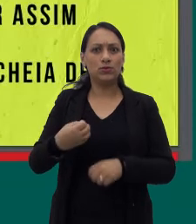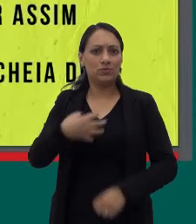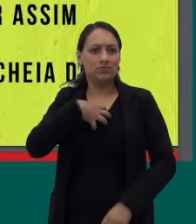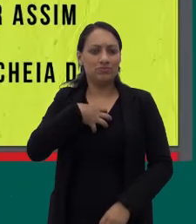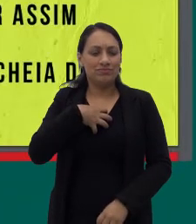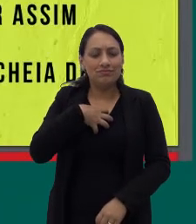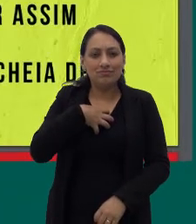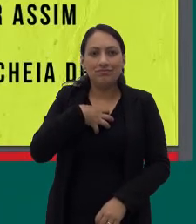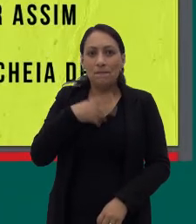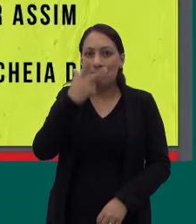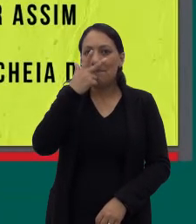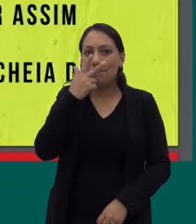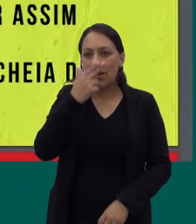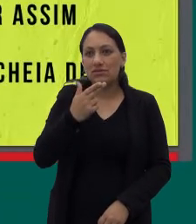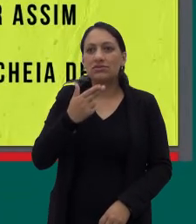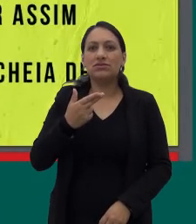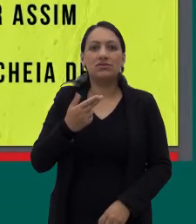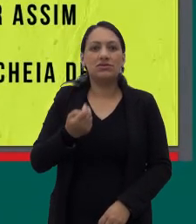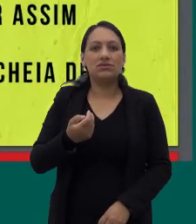acaba sendo, então, a ansiedade.